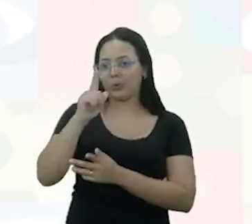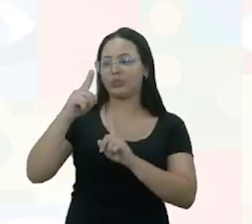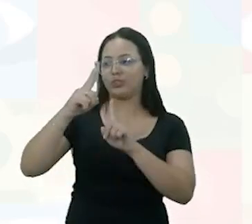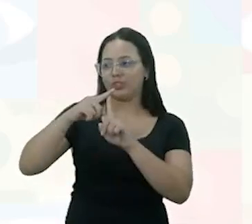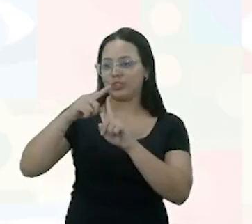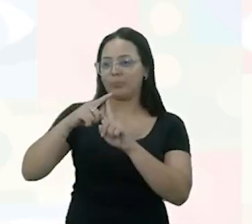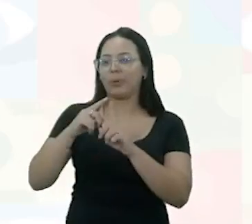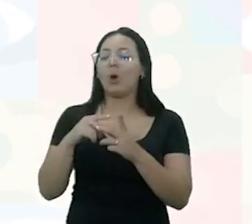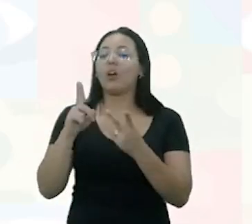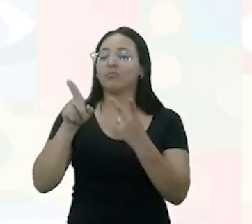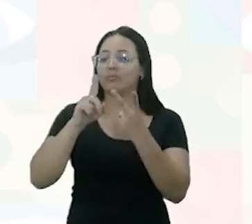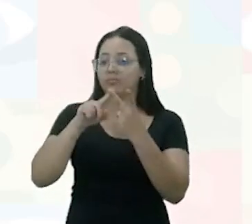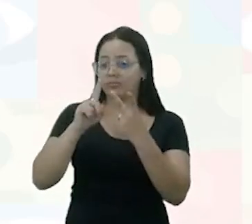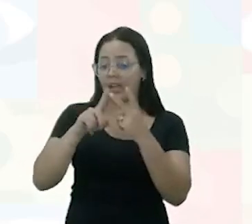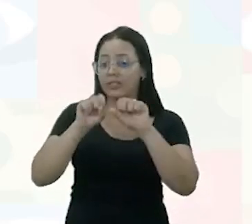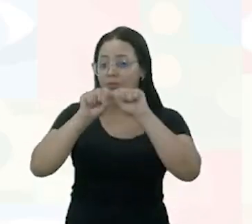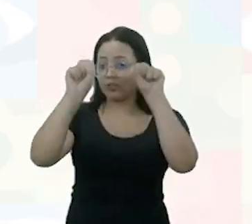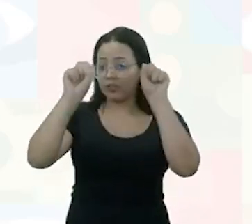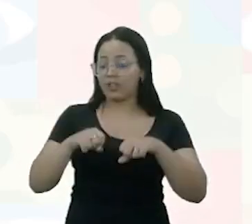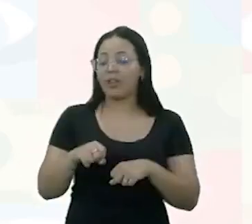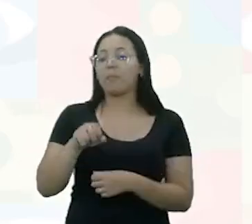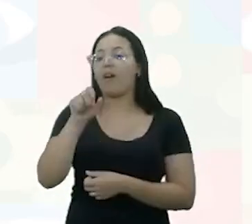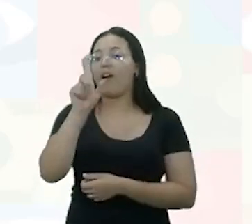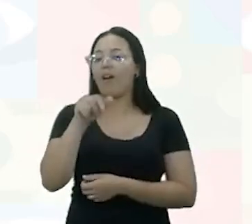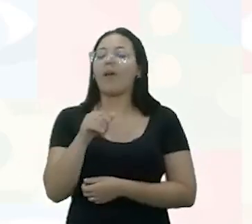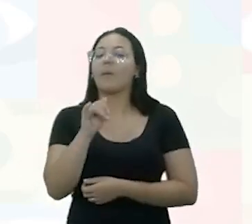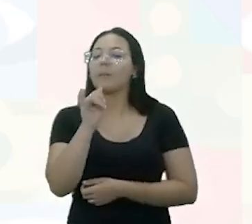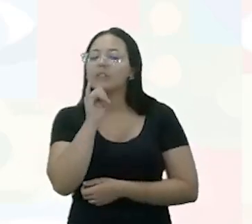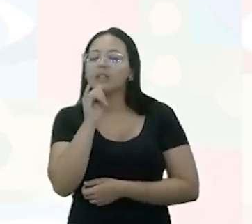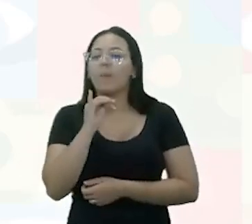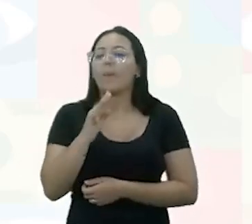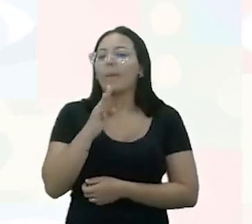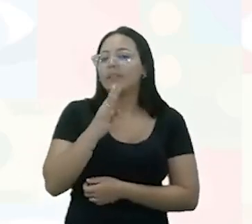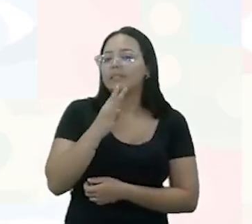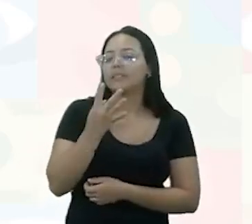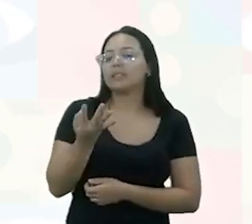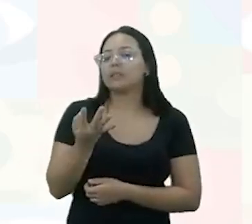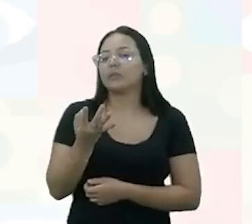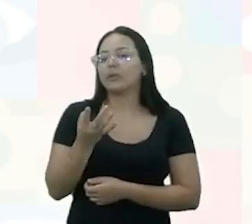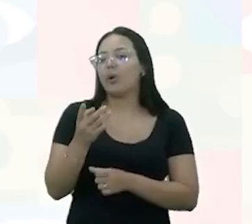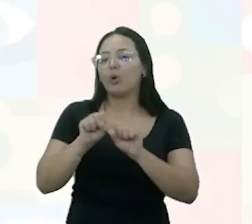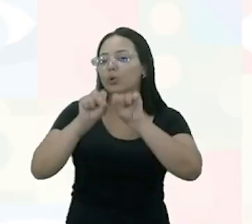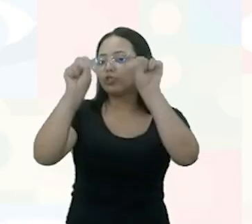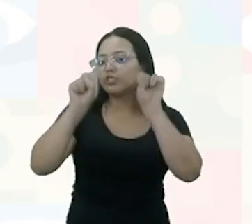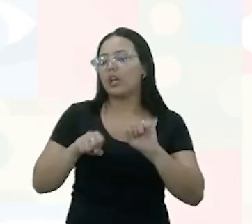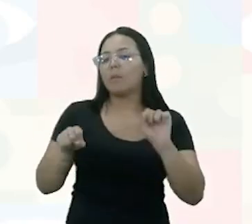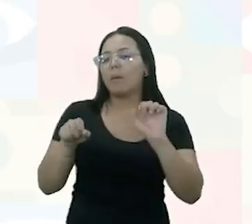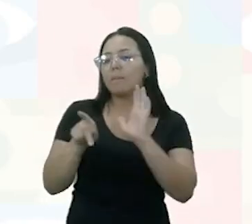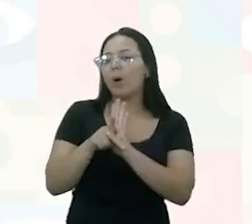CMYK. O sistema CMYK é conhecido como o sistema de